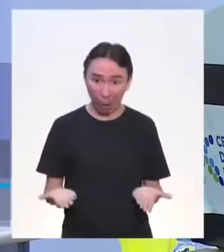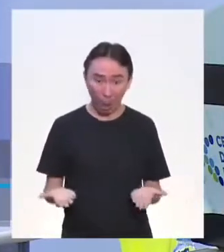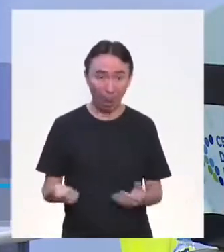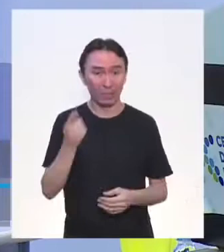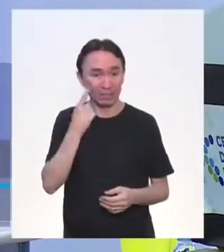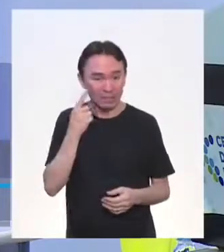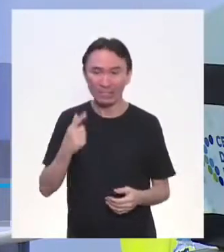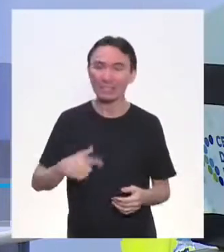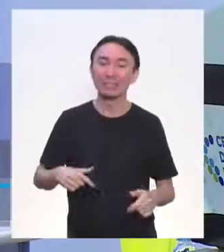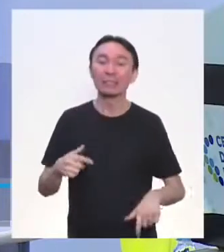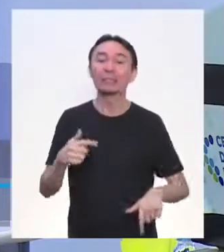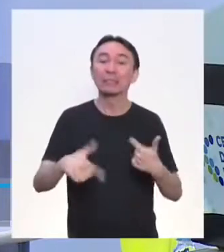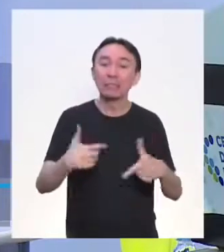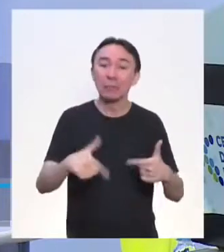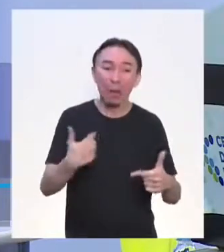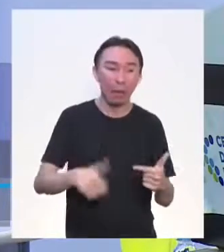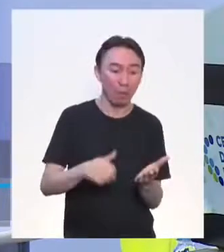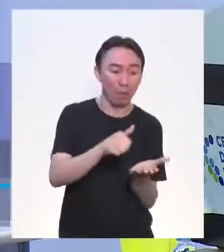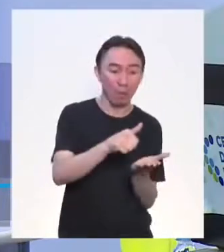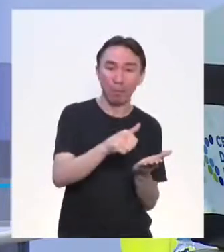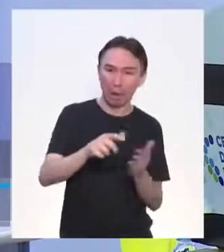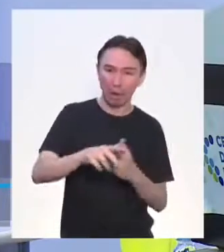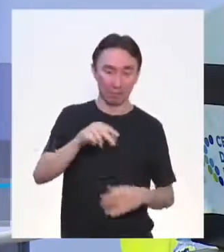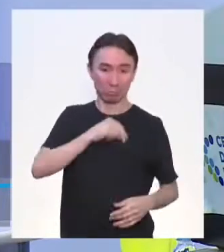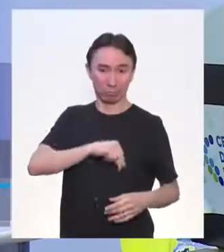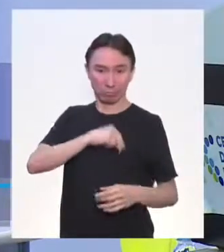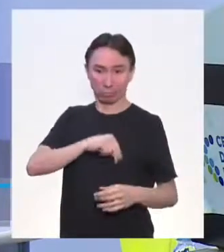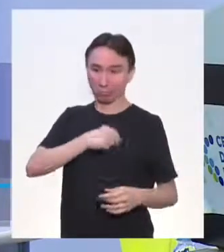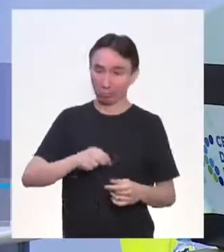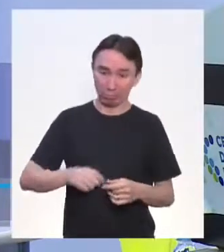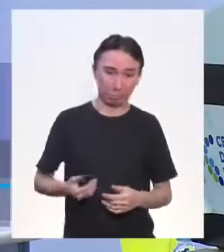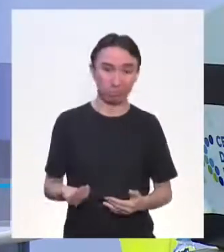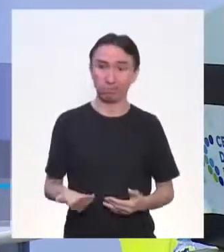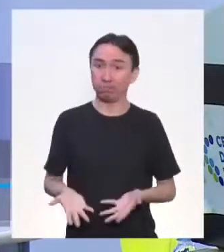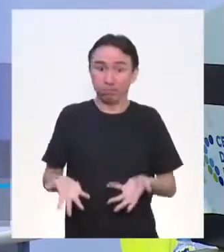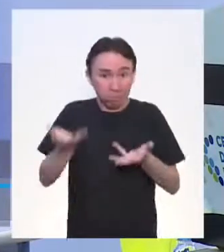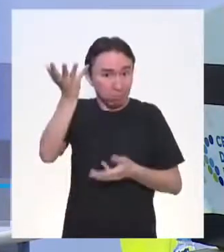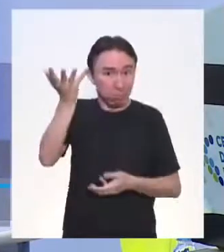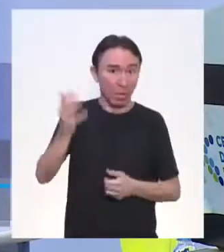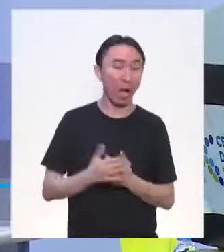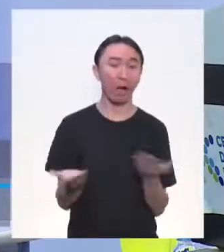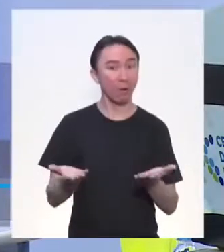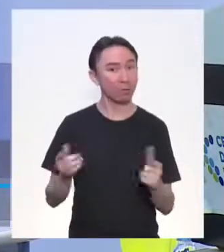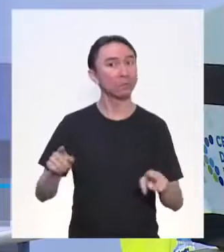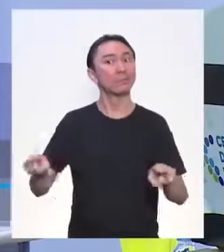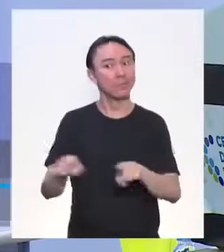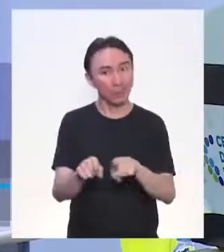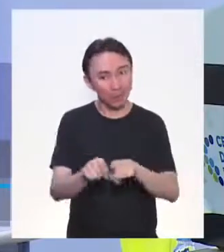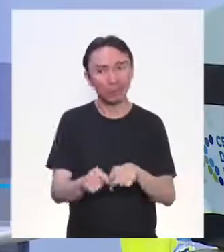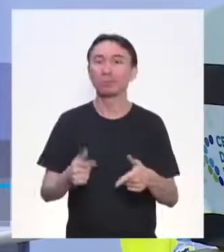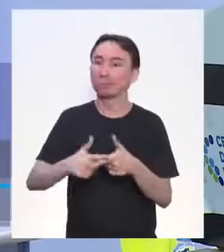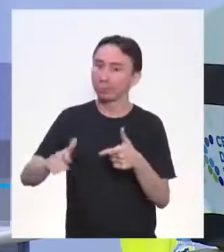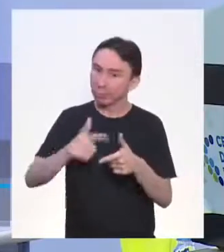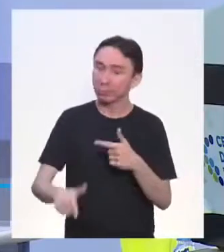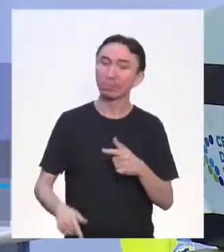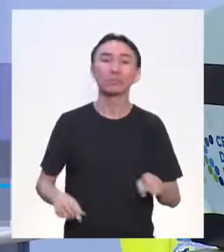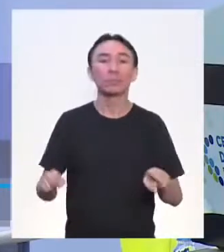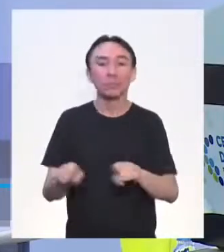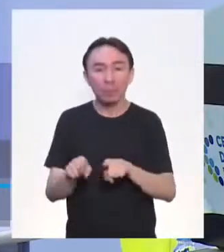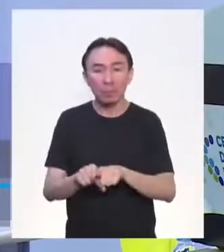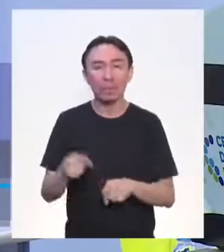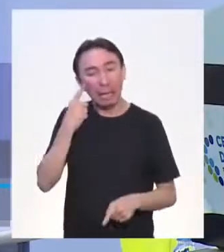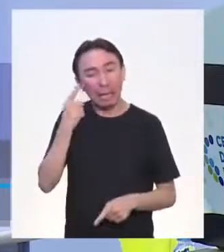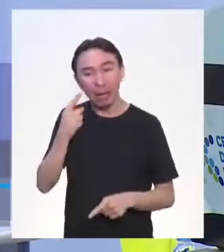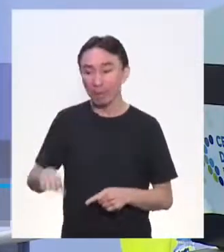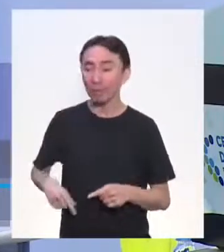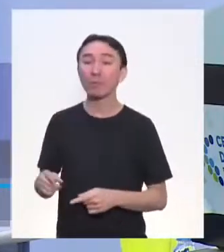alta qualificação também são afetados, e muito. O mesmo robô que faz as vezes de advogado consegue ler 1000